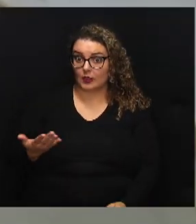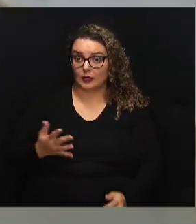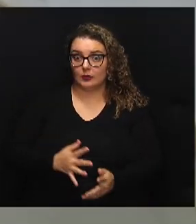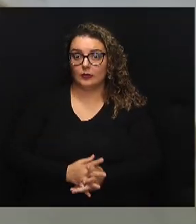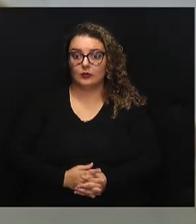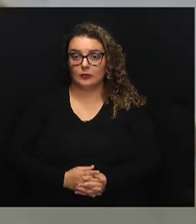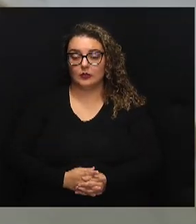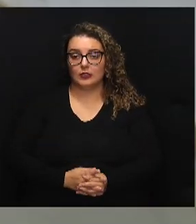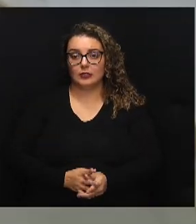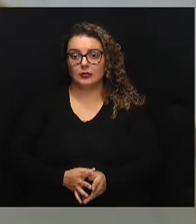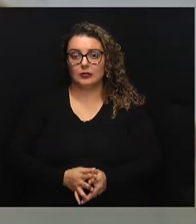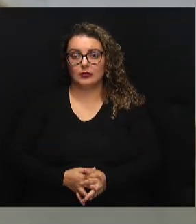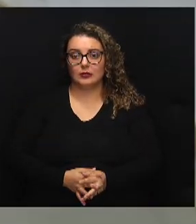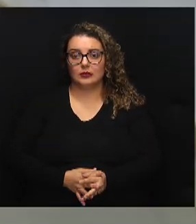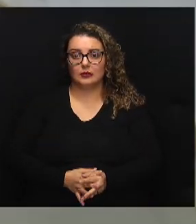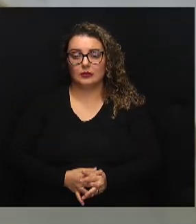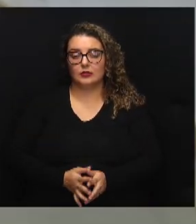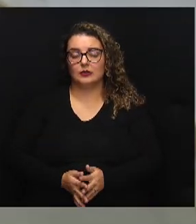saí